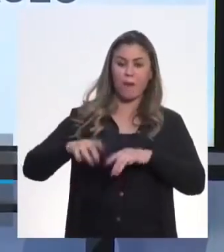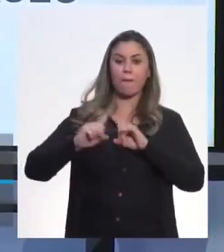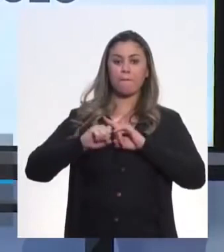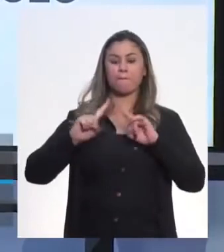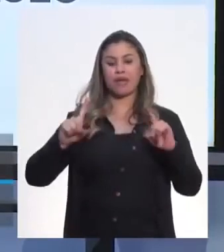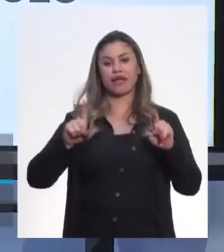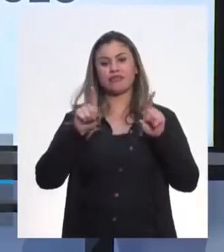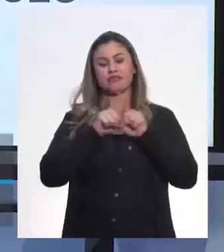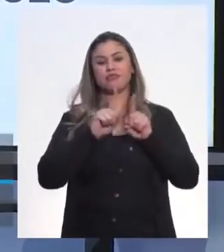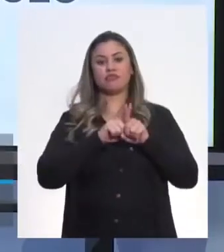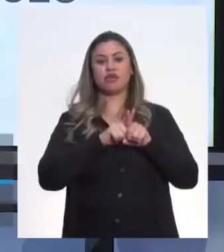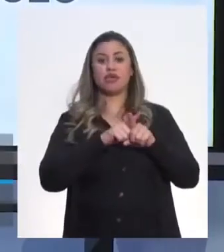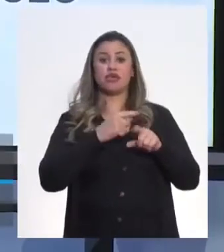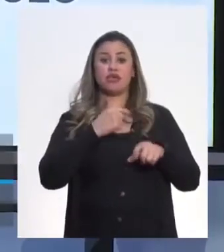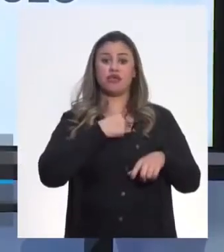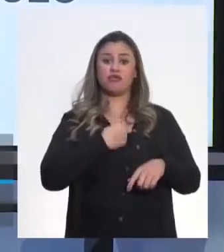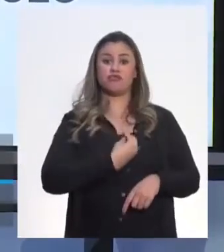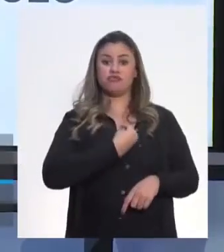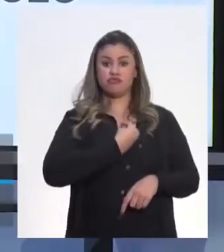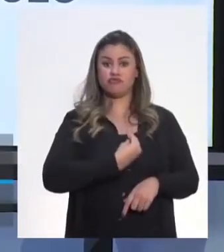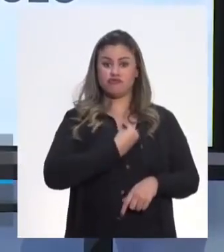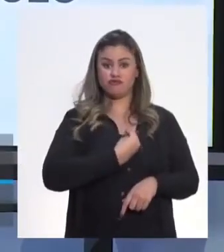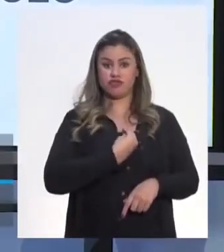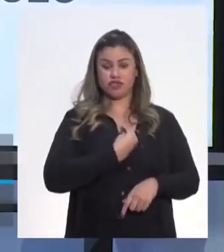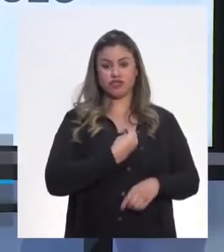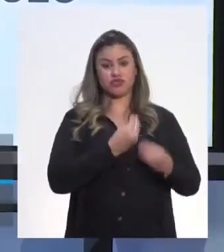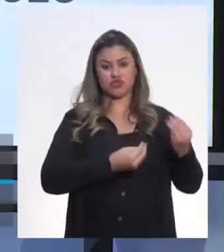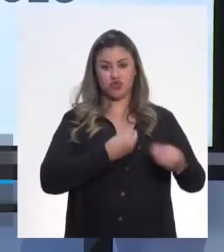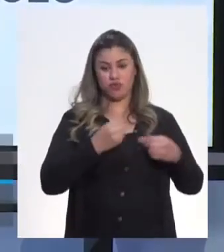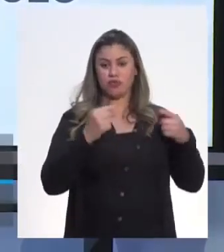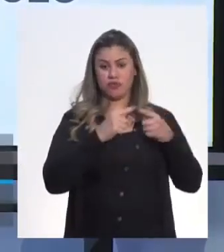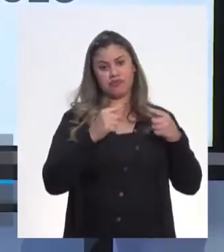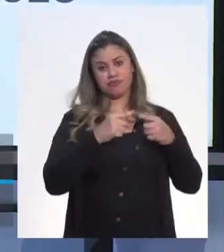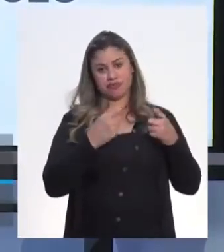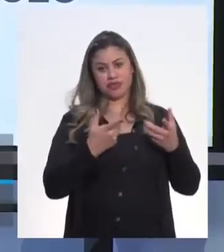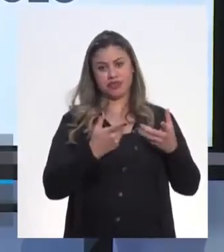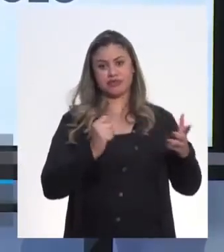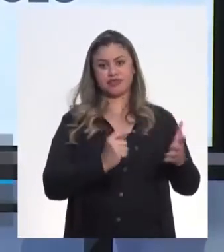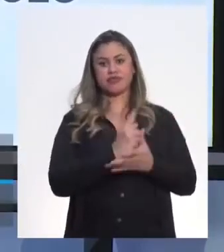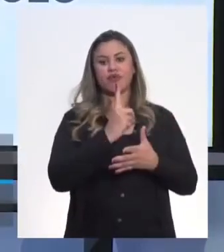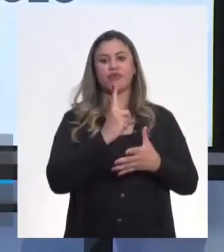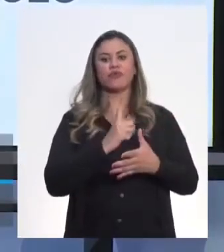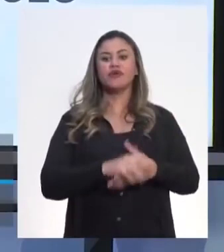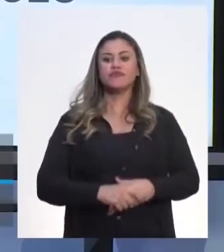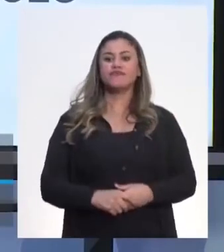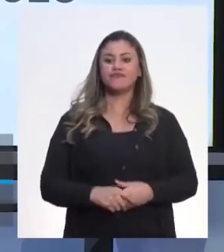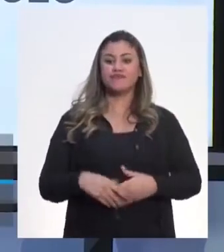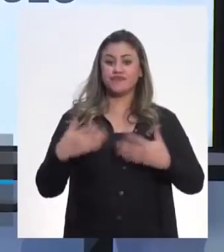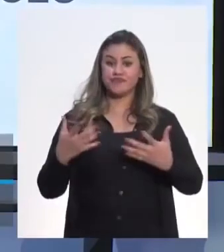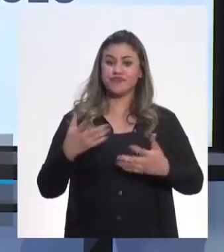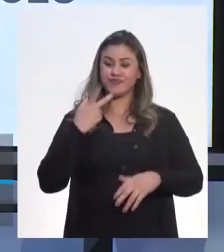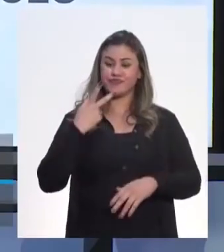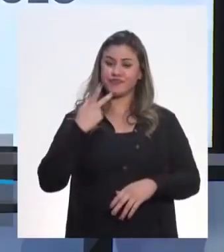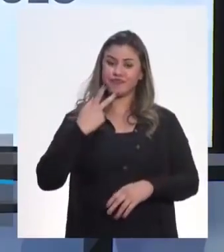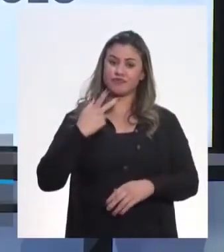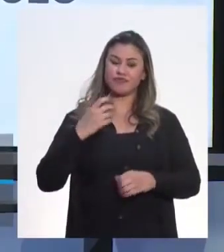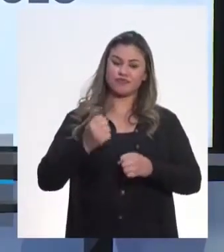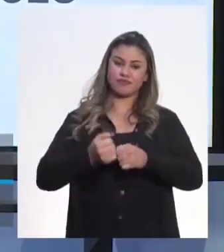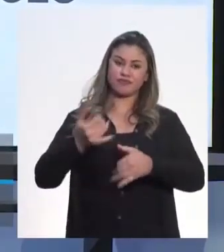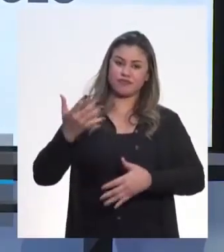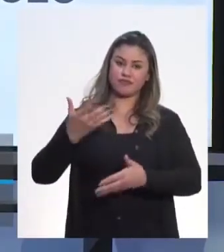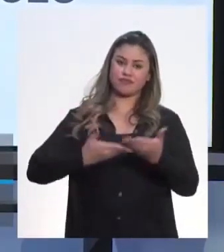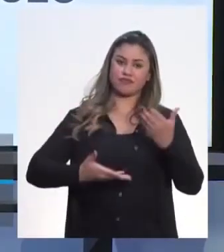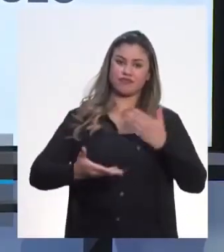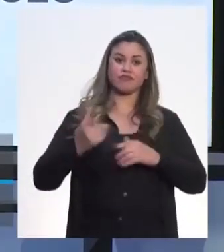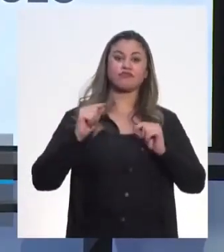condição naquele momento para aquela compra pão e como eu já falei né do nome dele para fazer